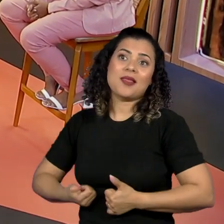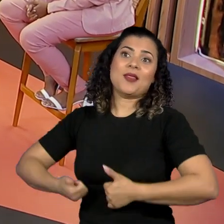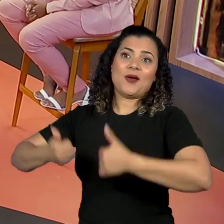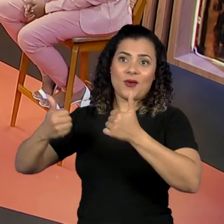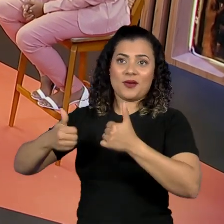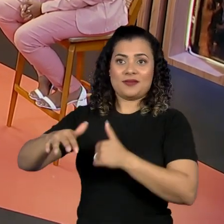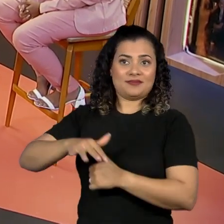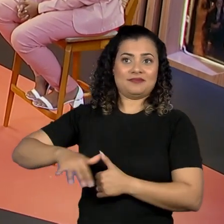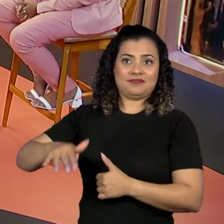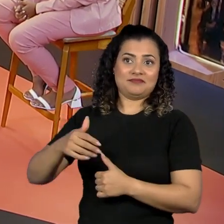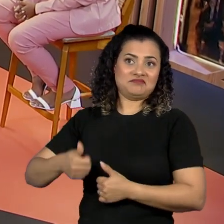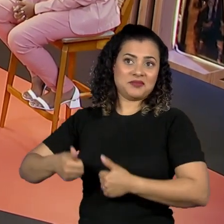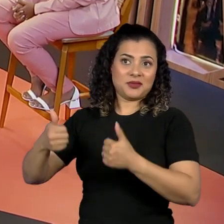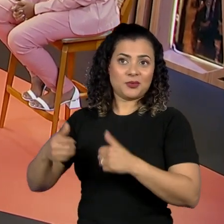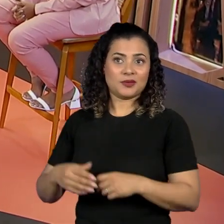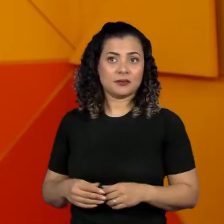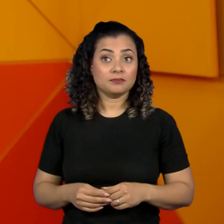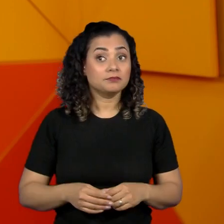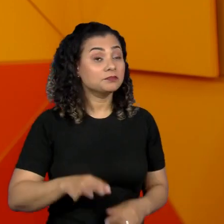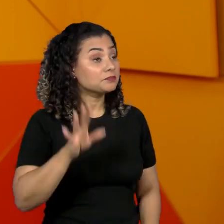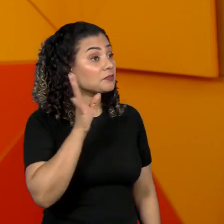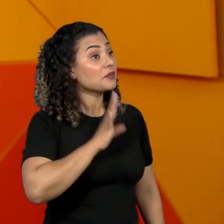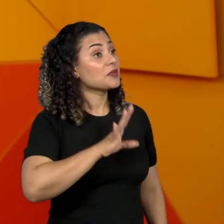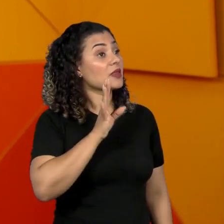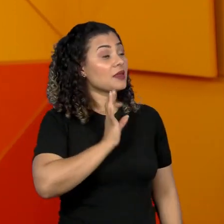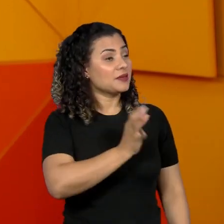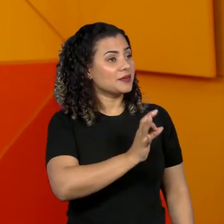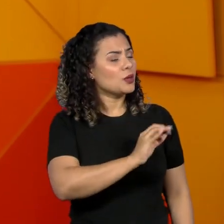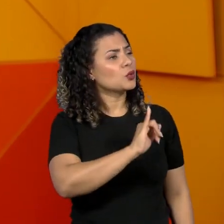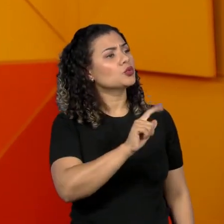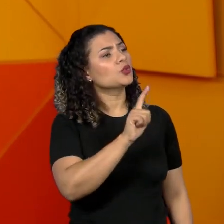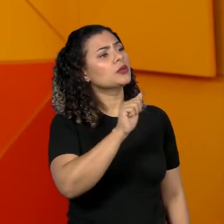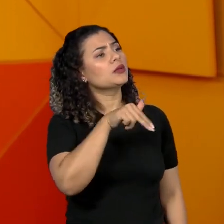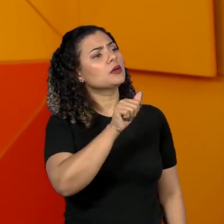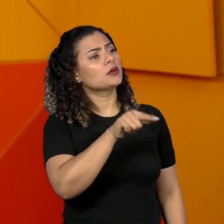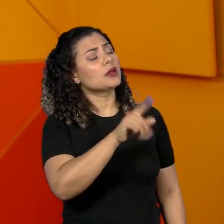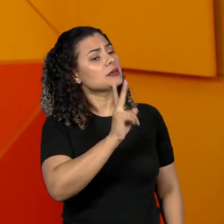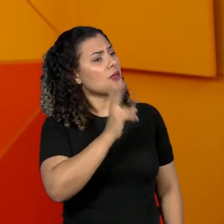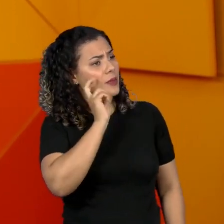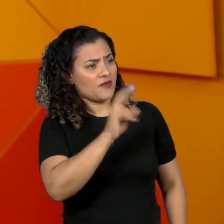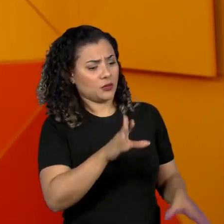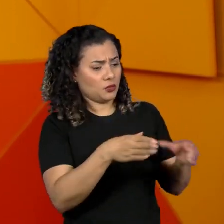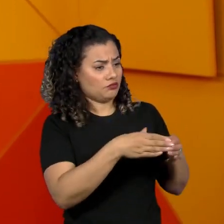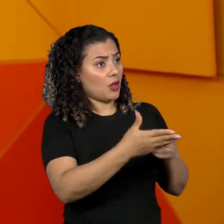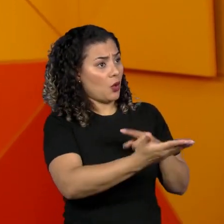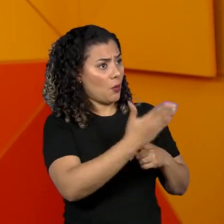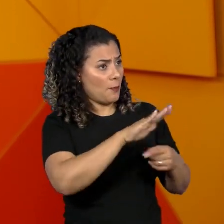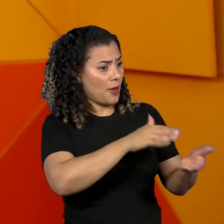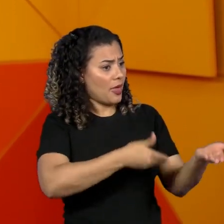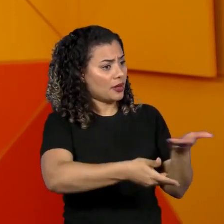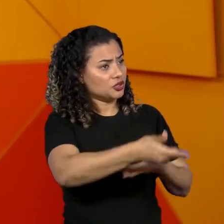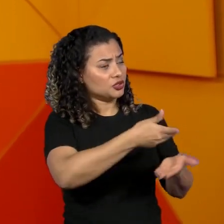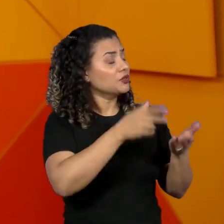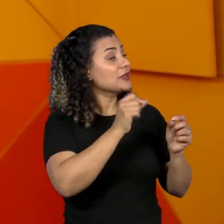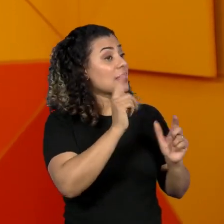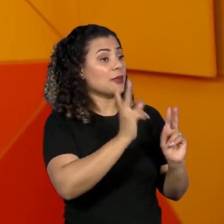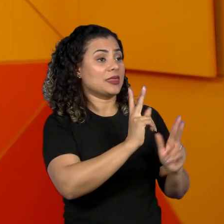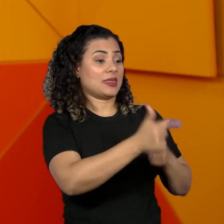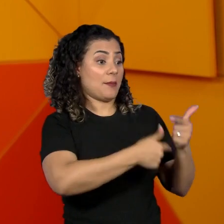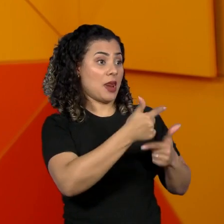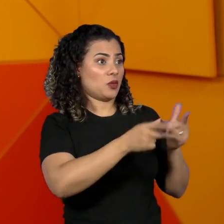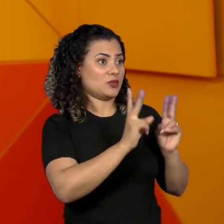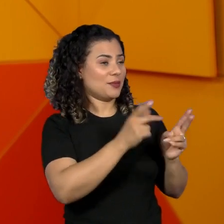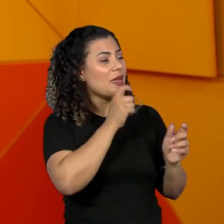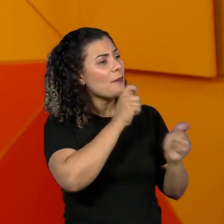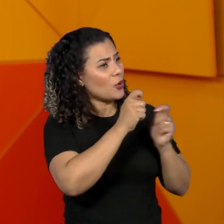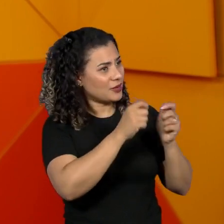dos sistemas. Que bacana. E, Juliana, eu sempre, quando vejo cooperativa, eu vejo o trabalhador muitas vezes, e na reportagem